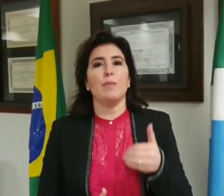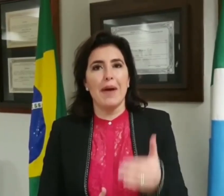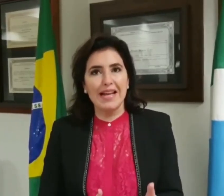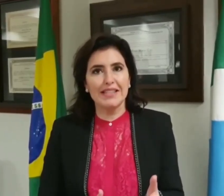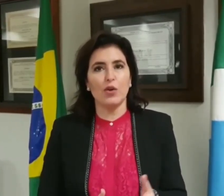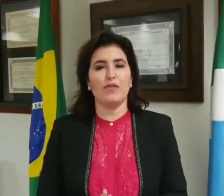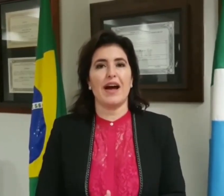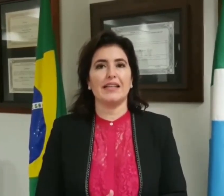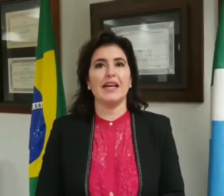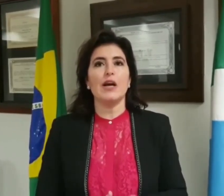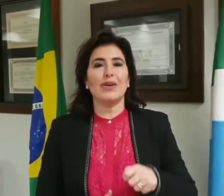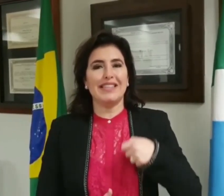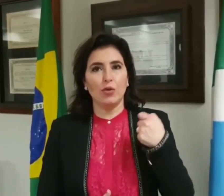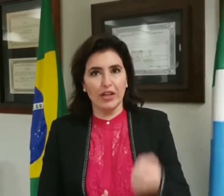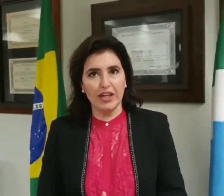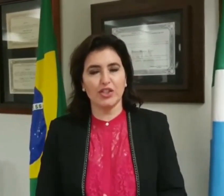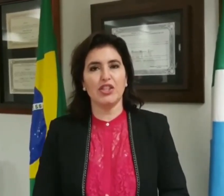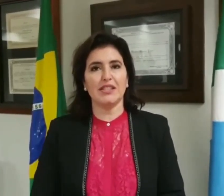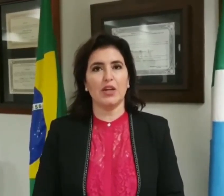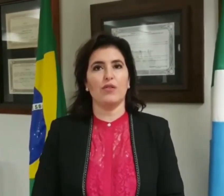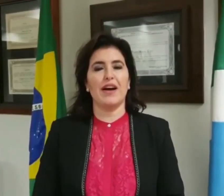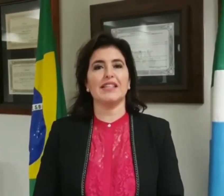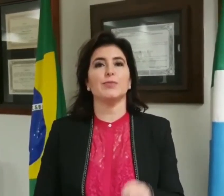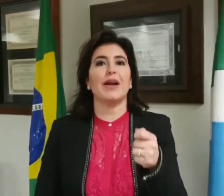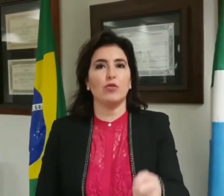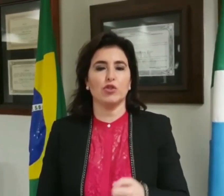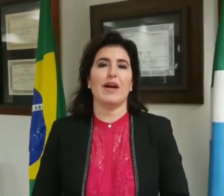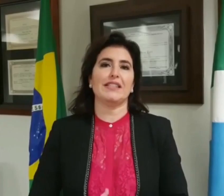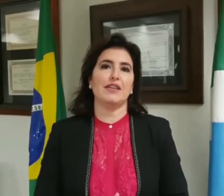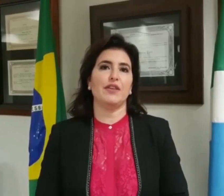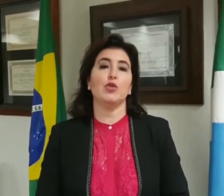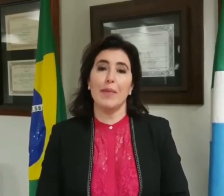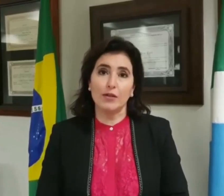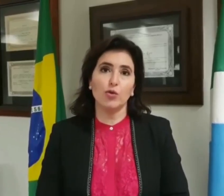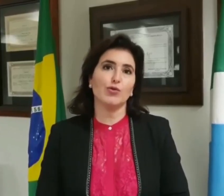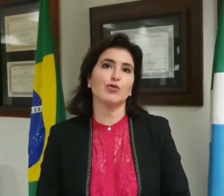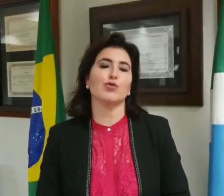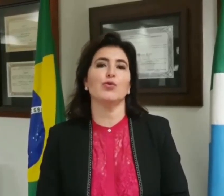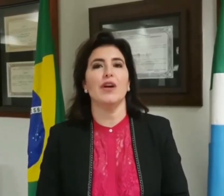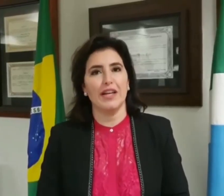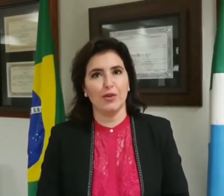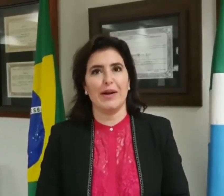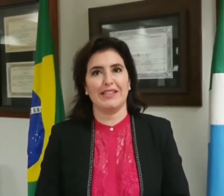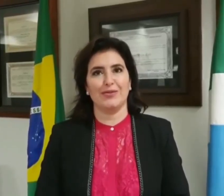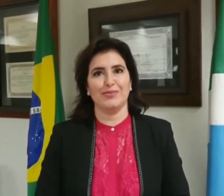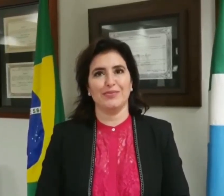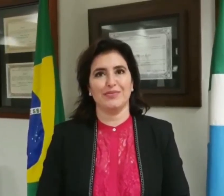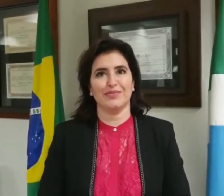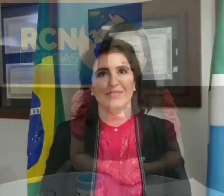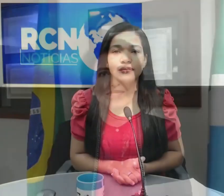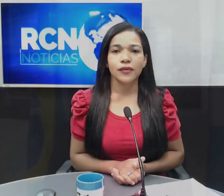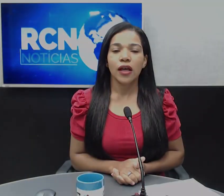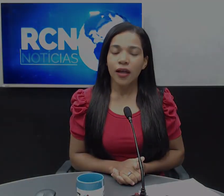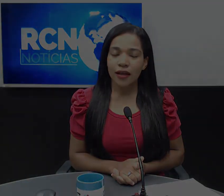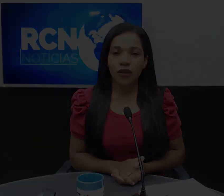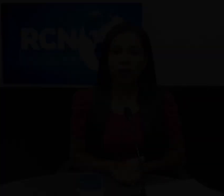eu acorde mais renovada, com as energias renovadas para continuar servindo Mato Grosso do Sul e o Brasil.